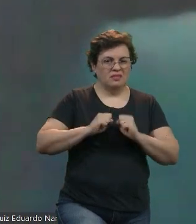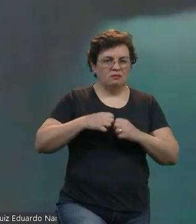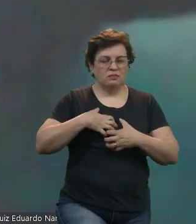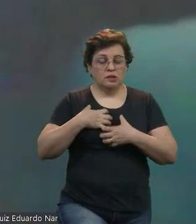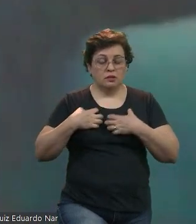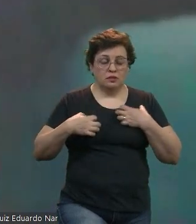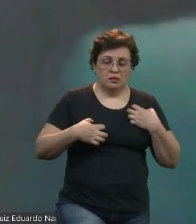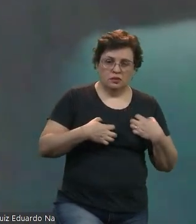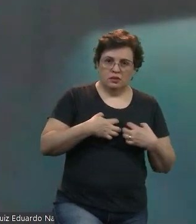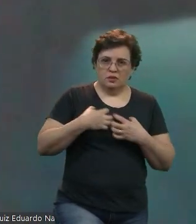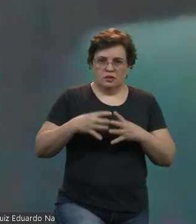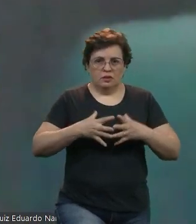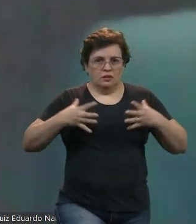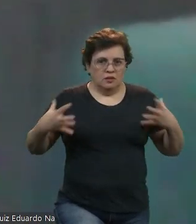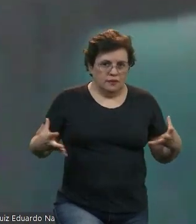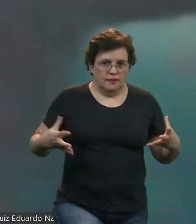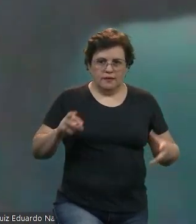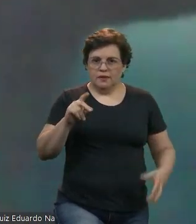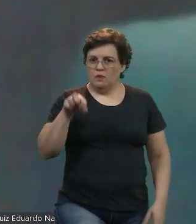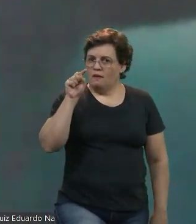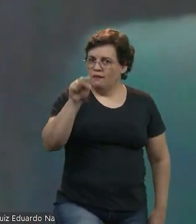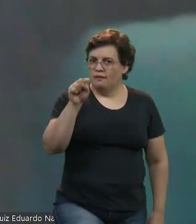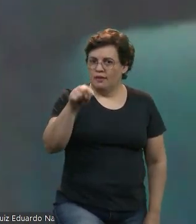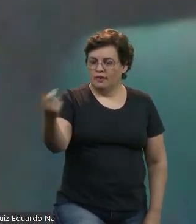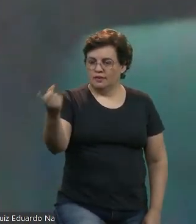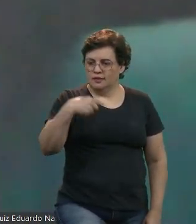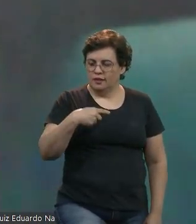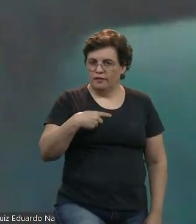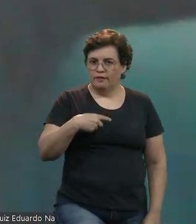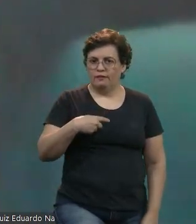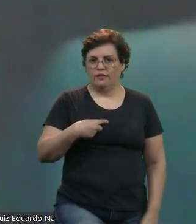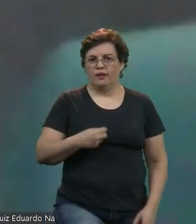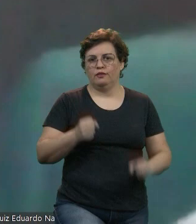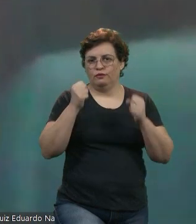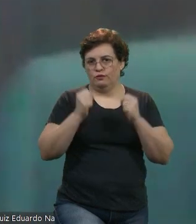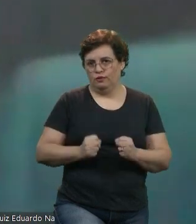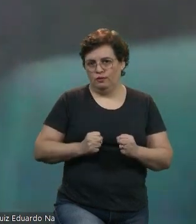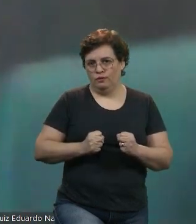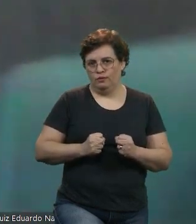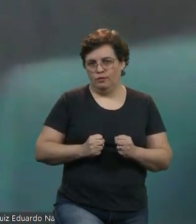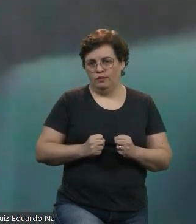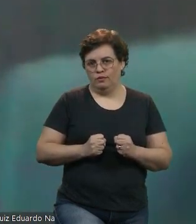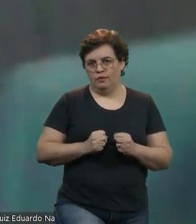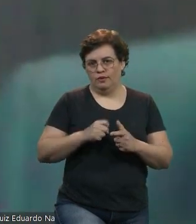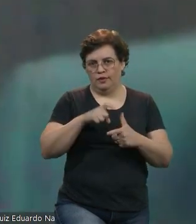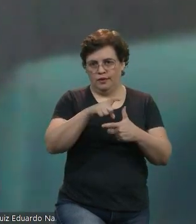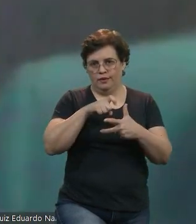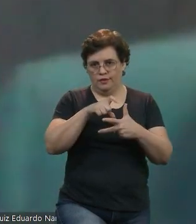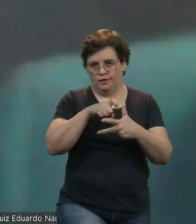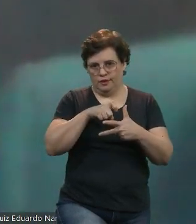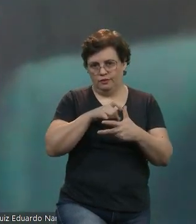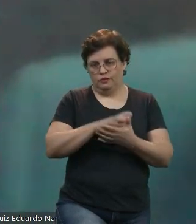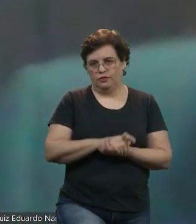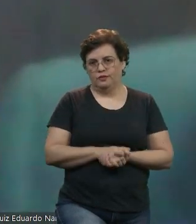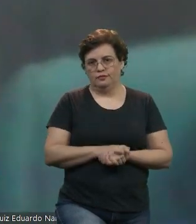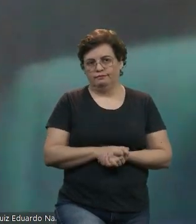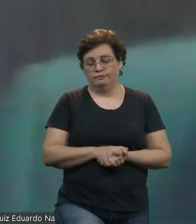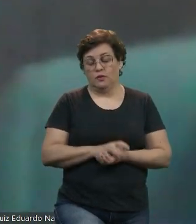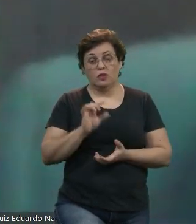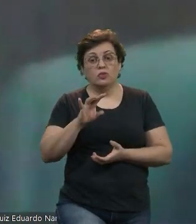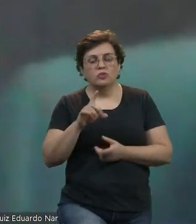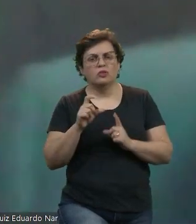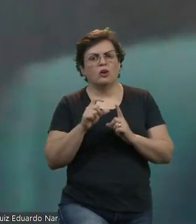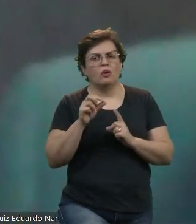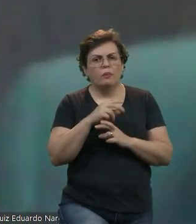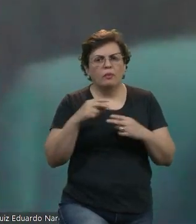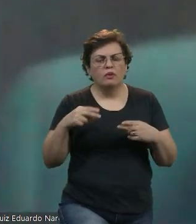esses sem pé nem cabeça que chegam do Executivo para esta casa. Senhor presidente, só uma observação.